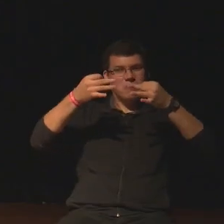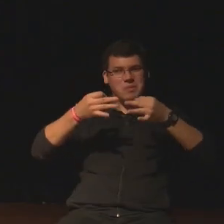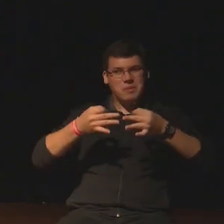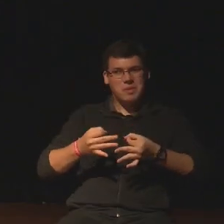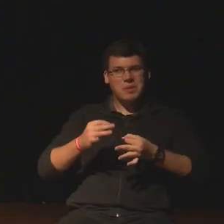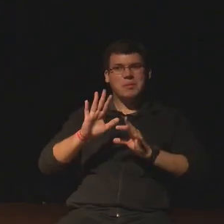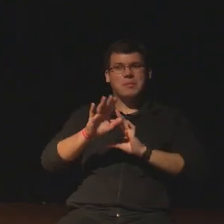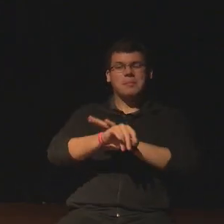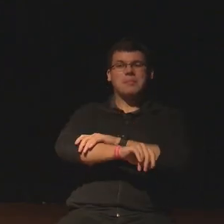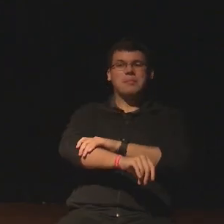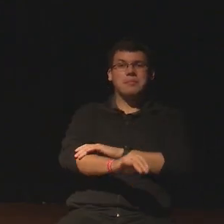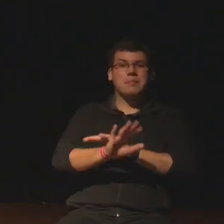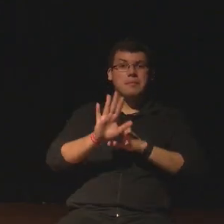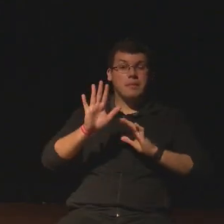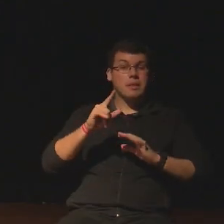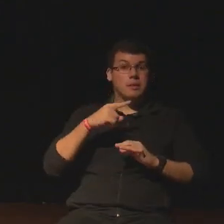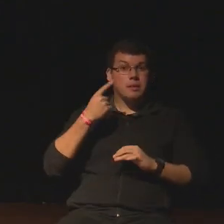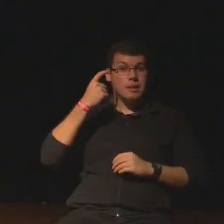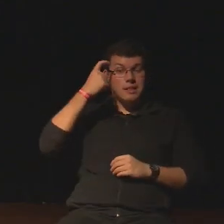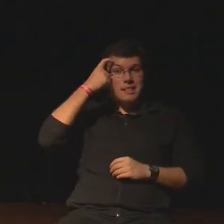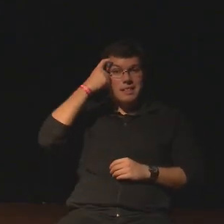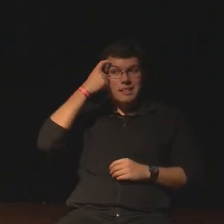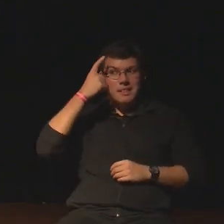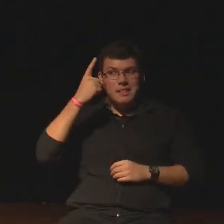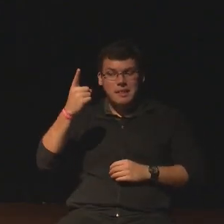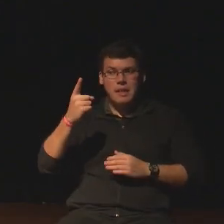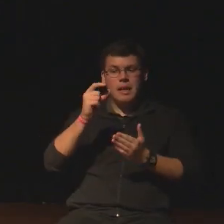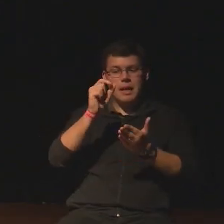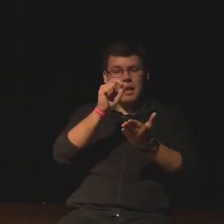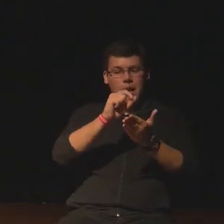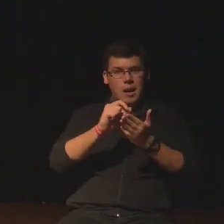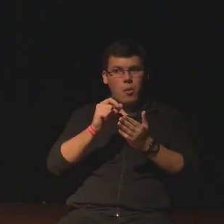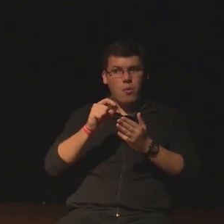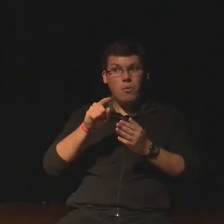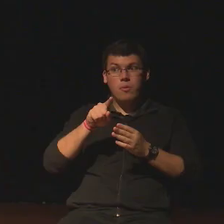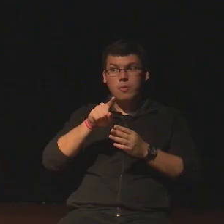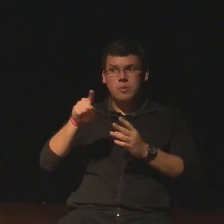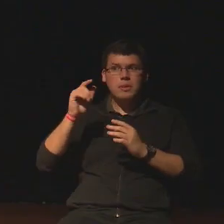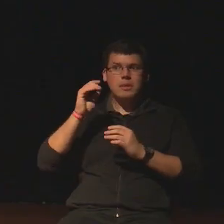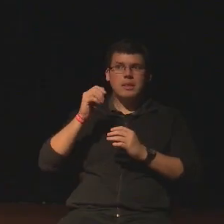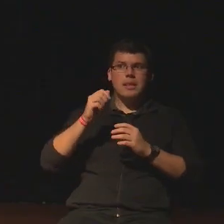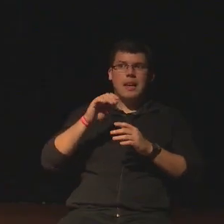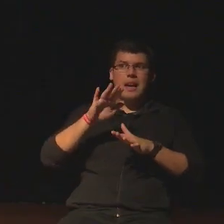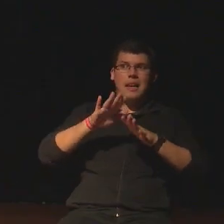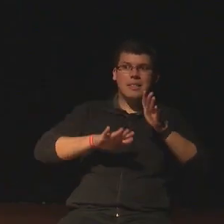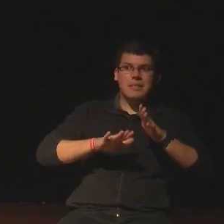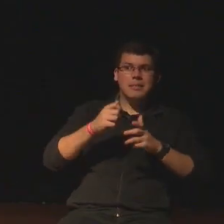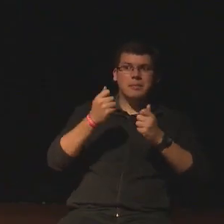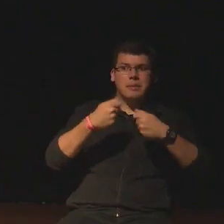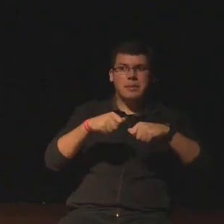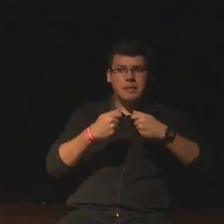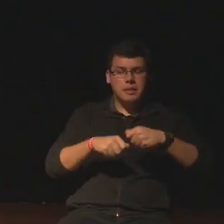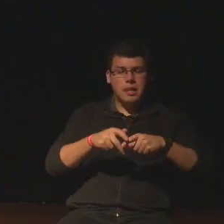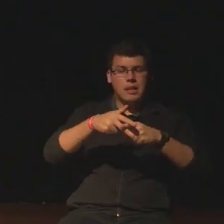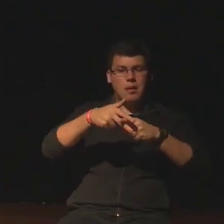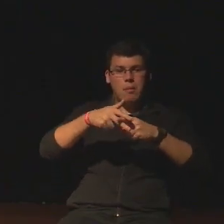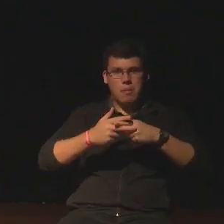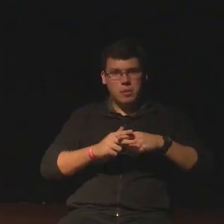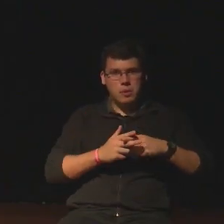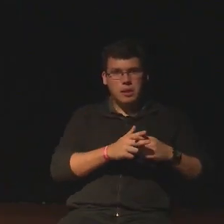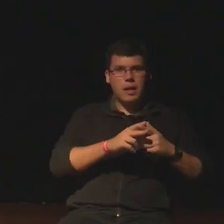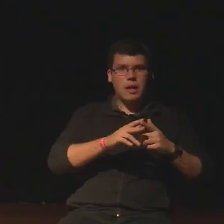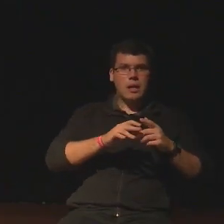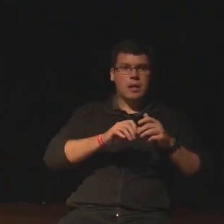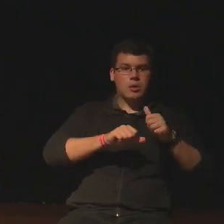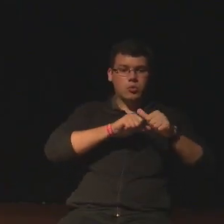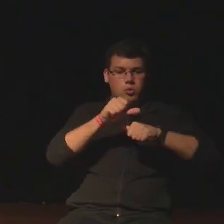mas a nossa ideia era ouvir de vocês, inclusive precisava ajustar alguma questão, assim como a gente fez anteriormente, a partir do que foi